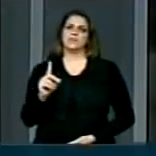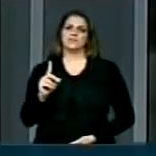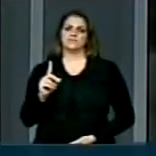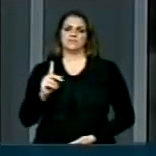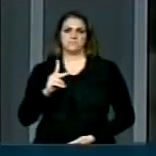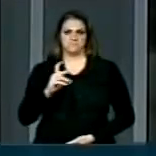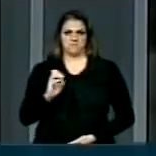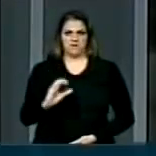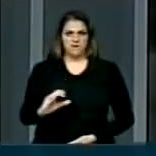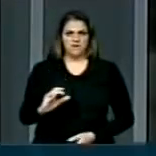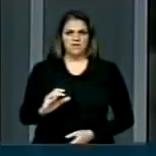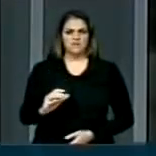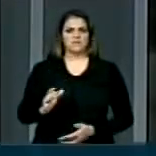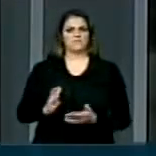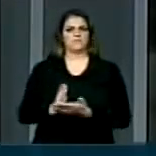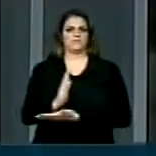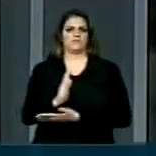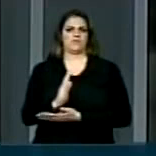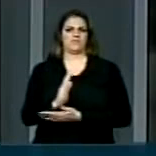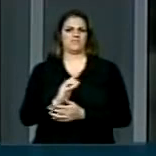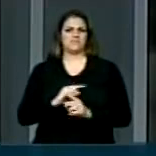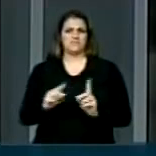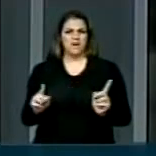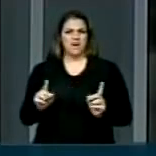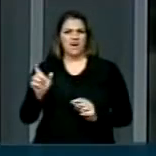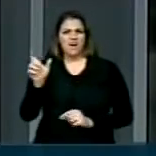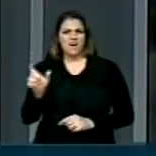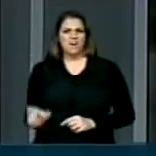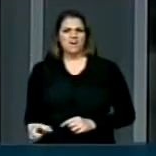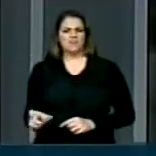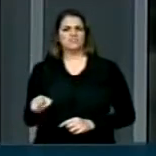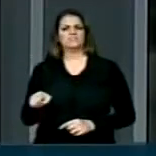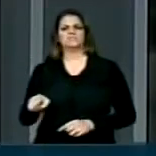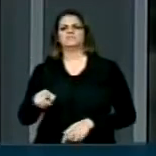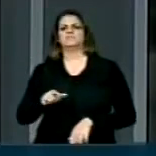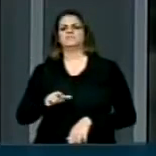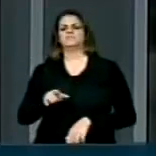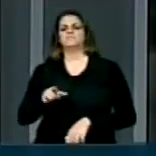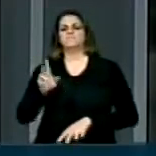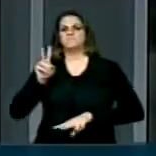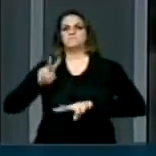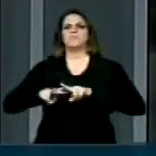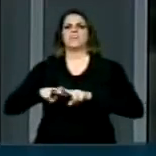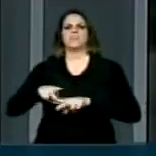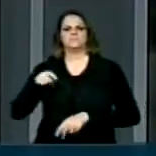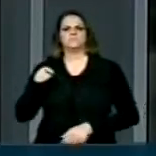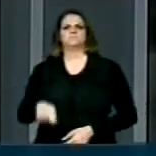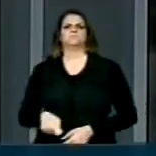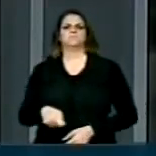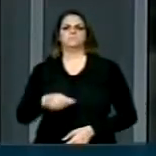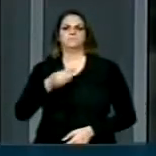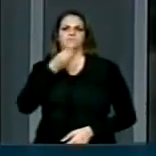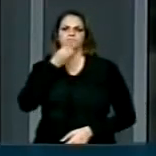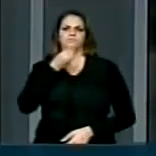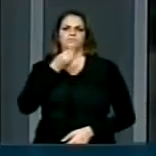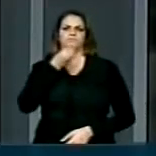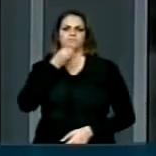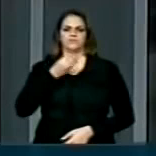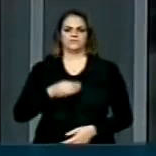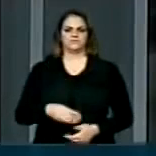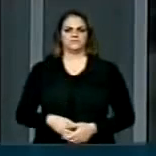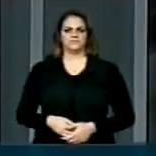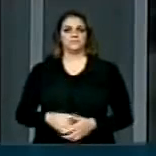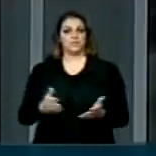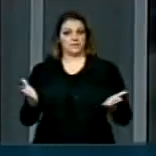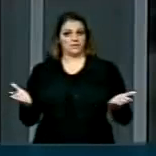a possibilidade de seu assassino receber uma punição à altura do seu crime seria muito maior. Mas agora,